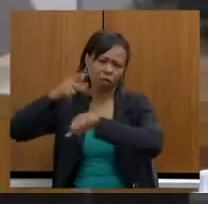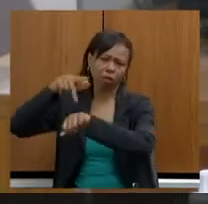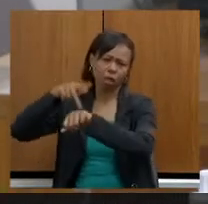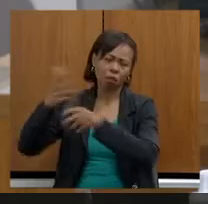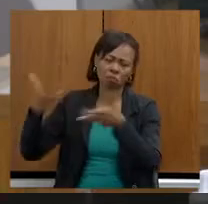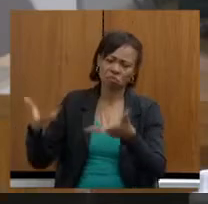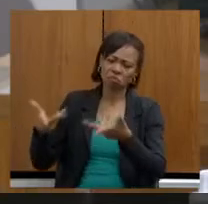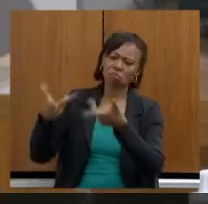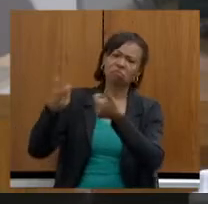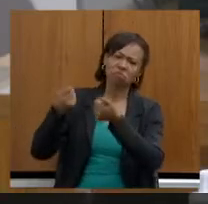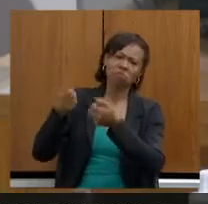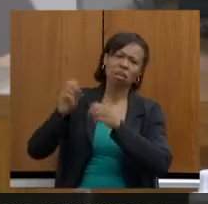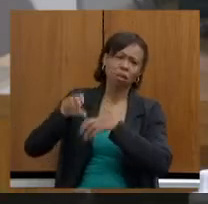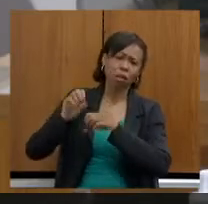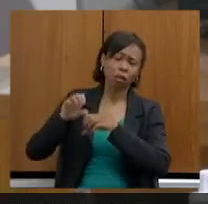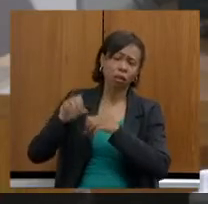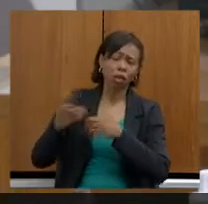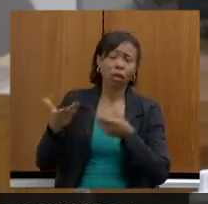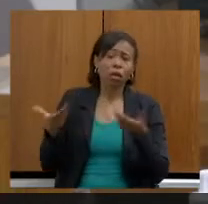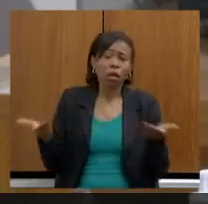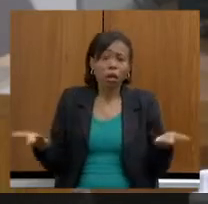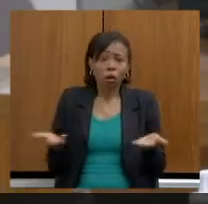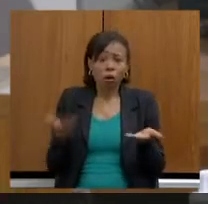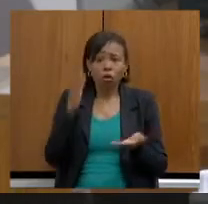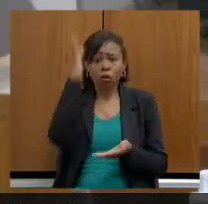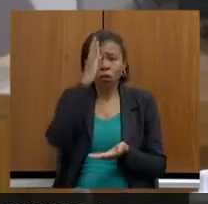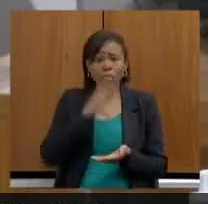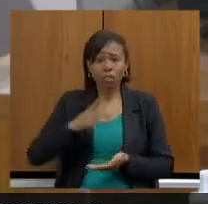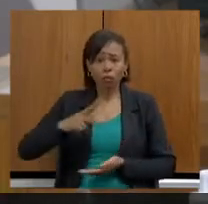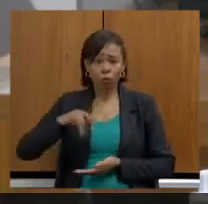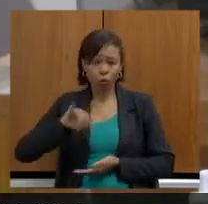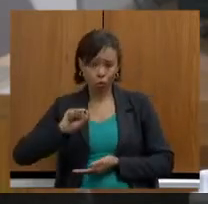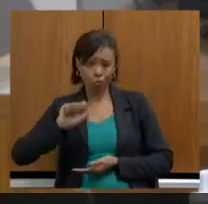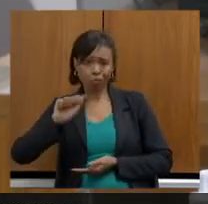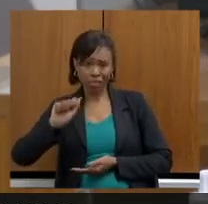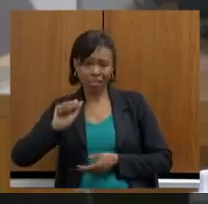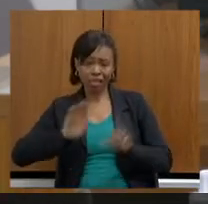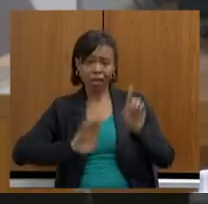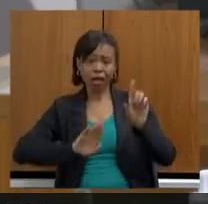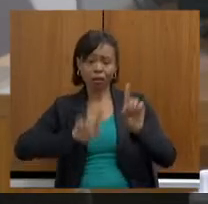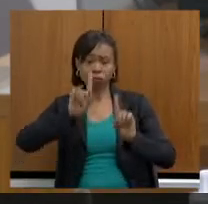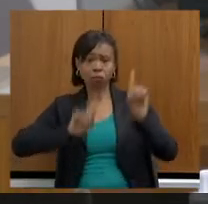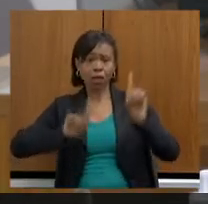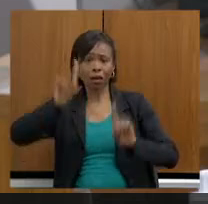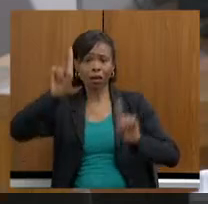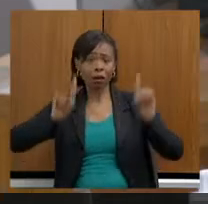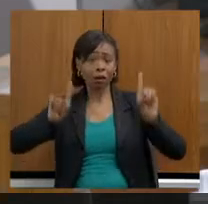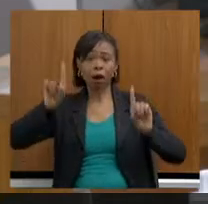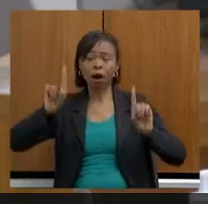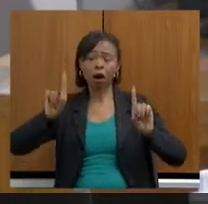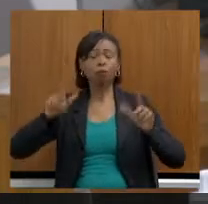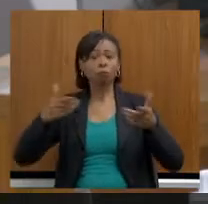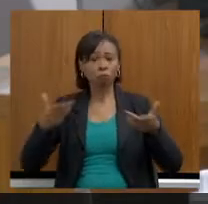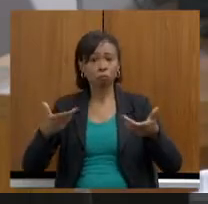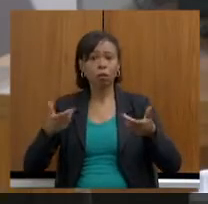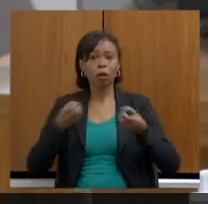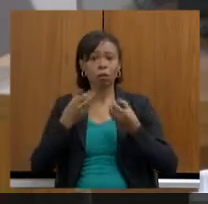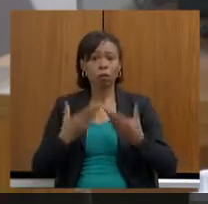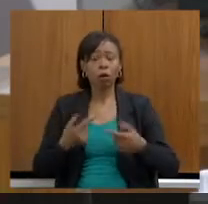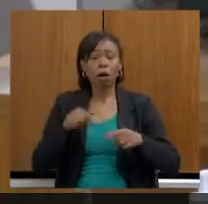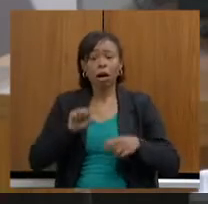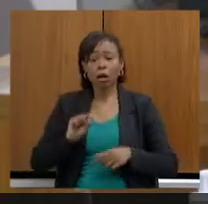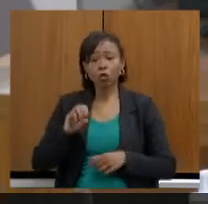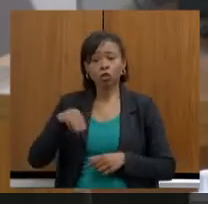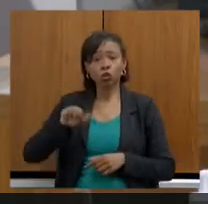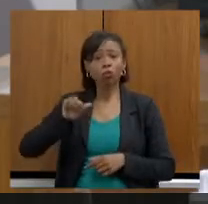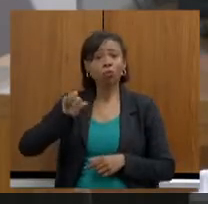e o efeito hoje a colocação do Brasil no pisa é muito aquém do que deveria o somar ele busca trazer experiências de